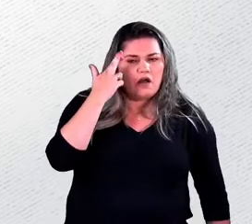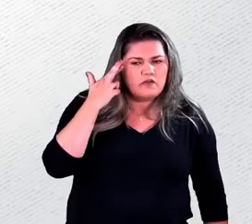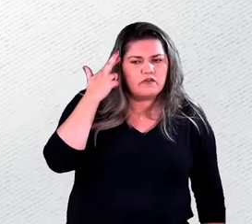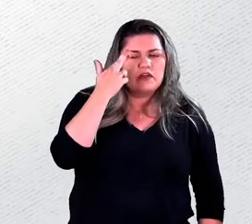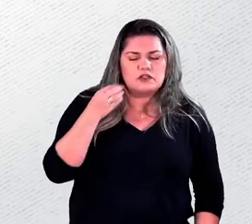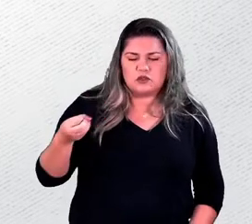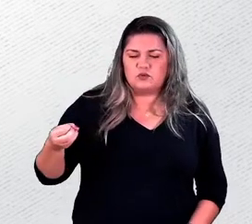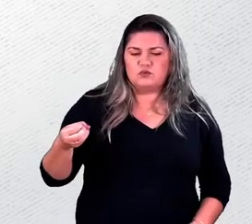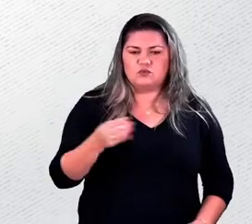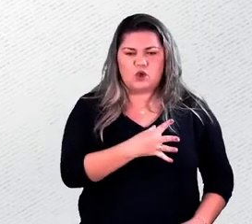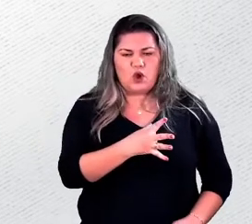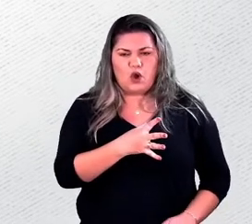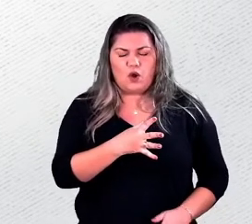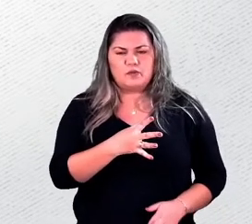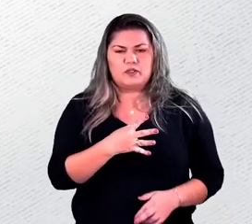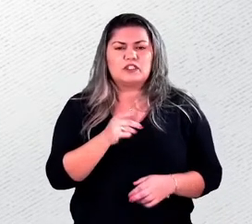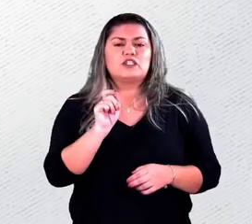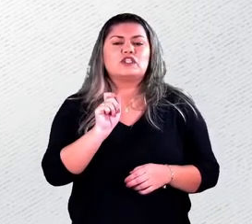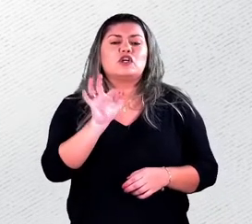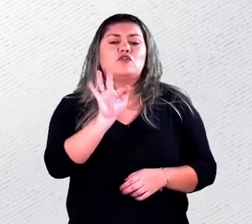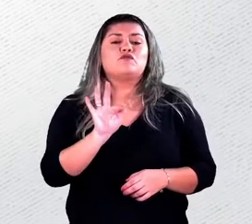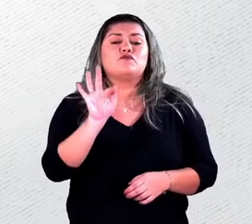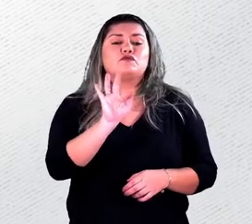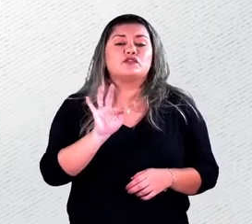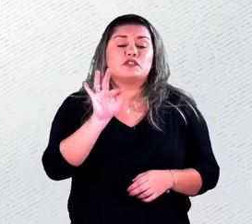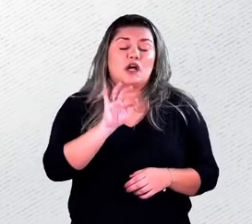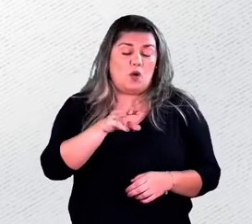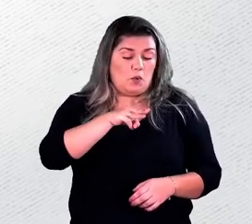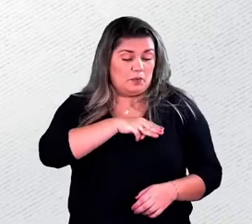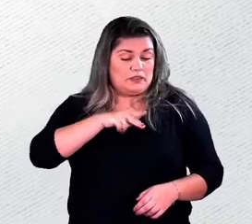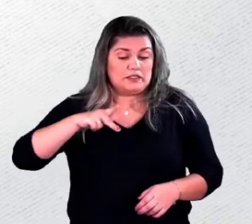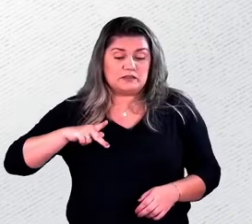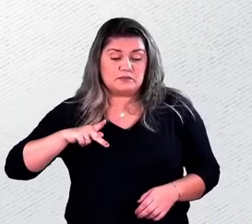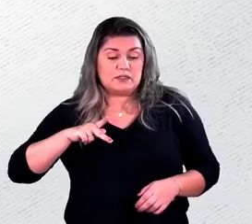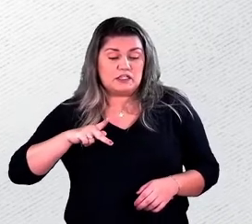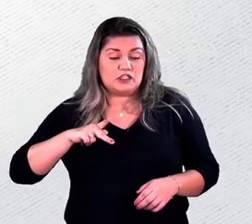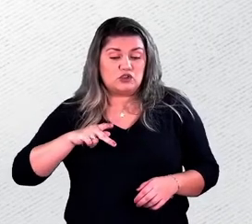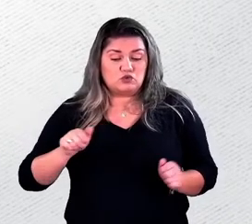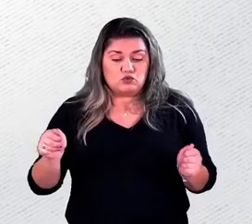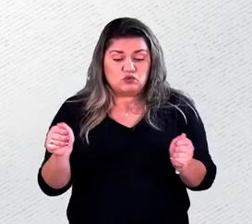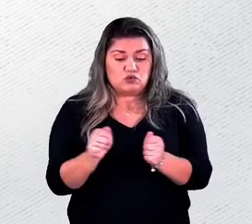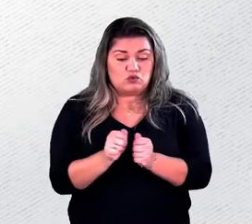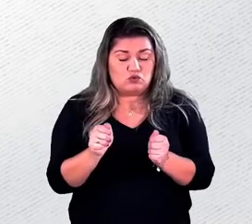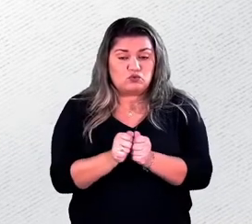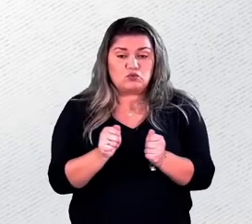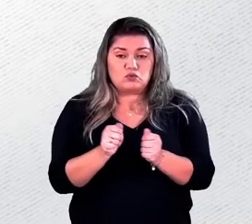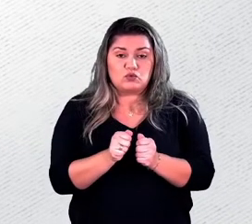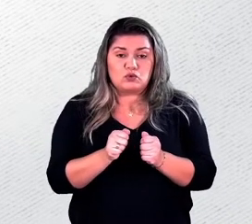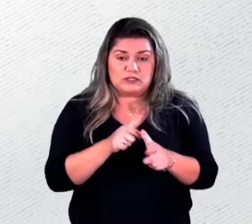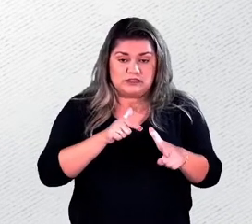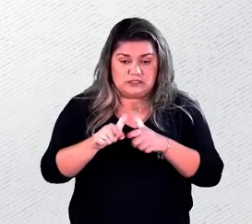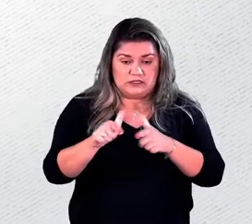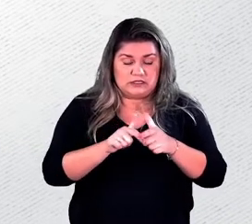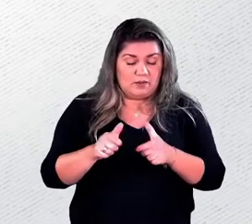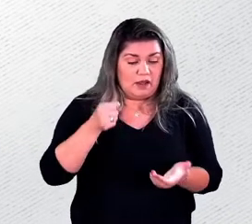atualizada sobre a função do Ministério Público nessa os processos de insolvência